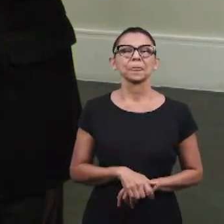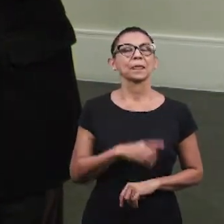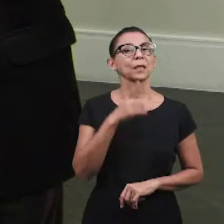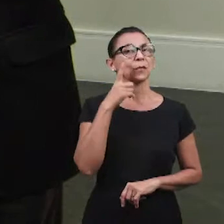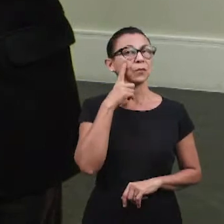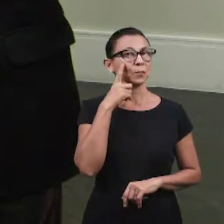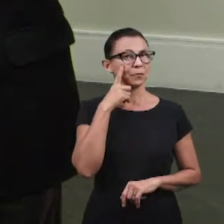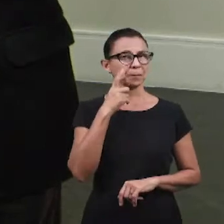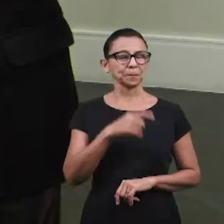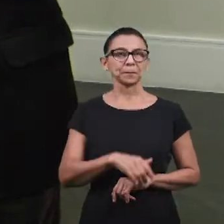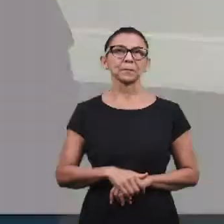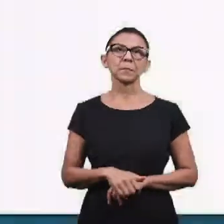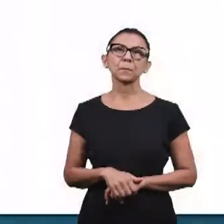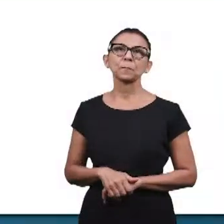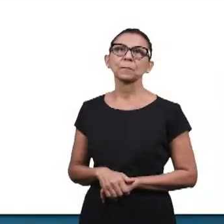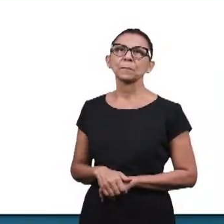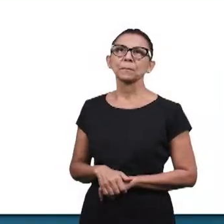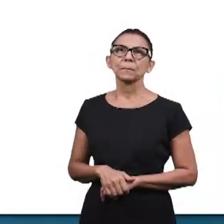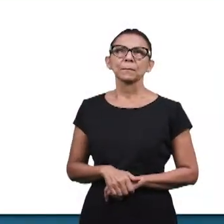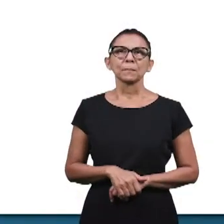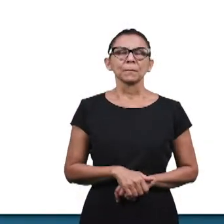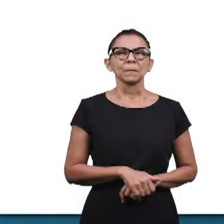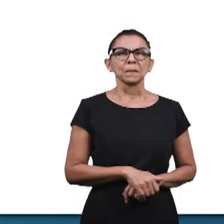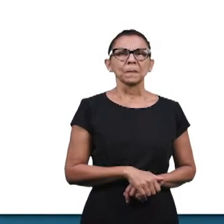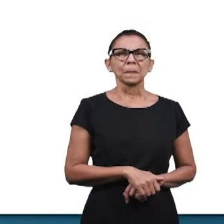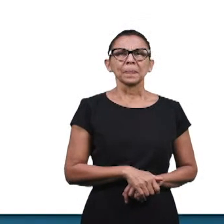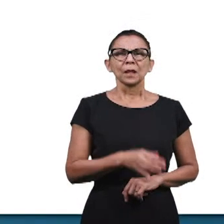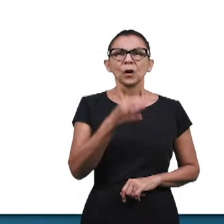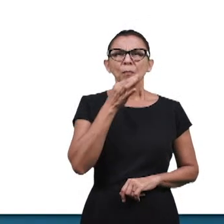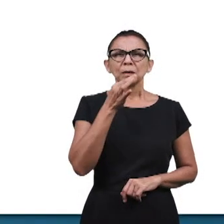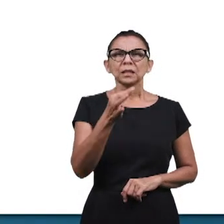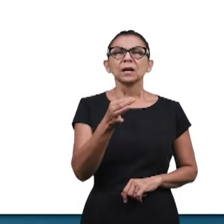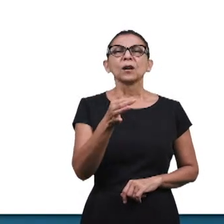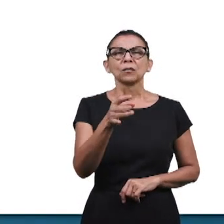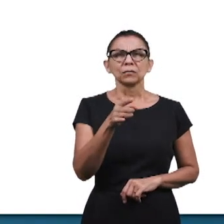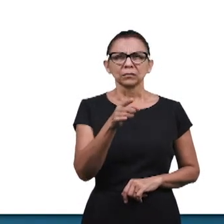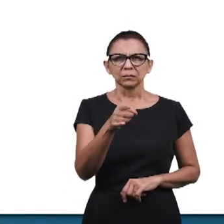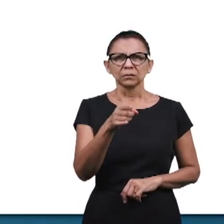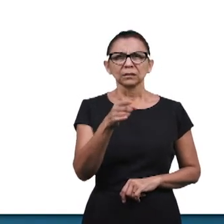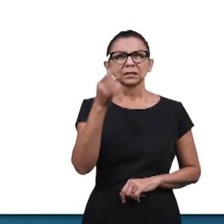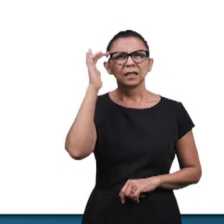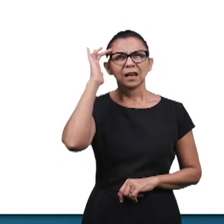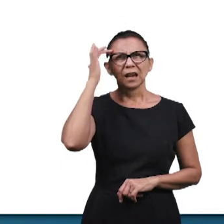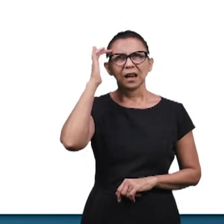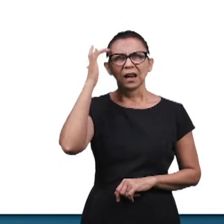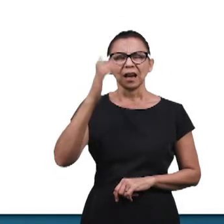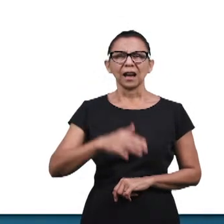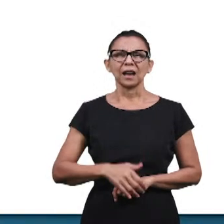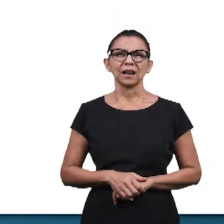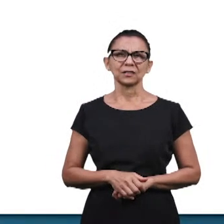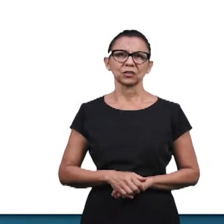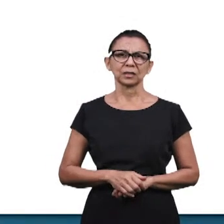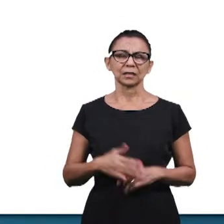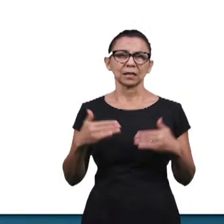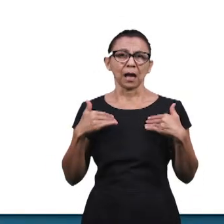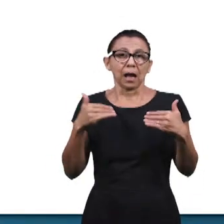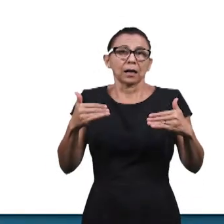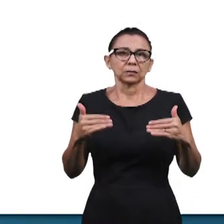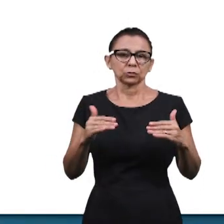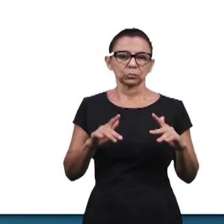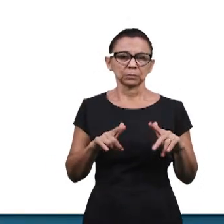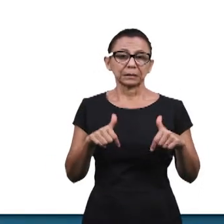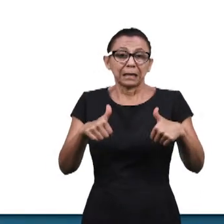diz assim, vamos ler comigo. O irmão acha que tais reações estão relacionadas ao processo